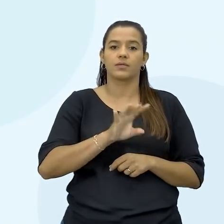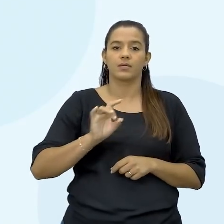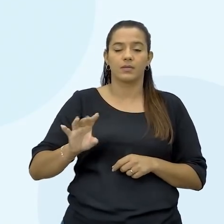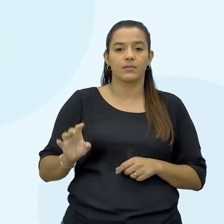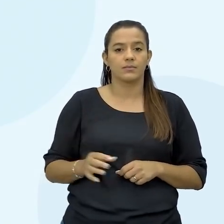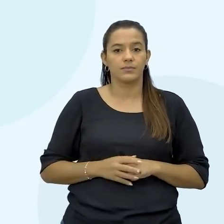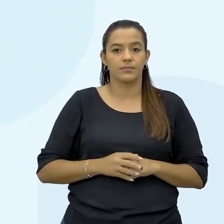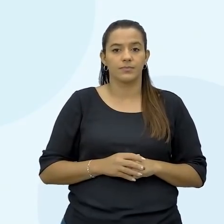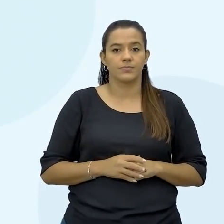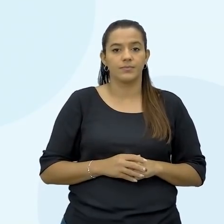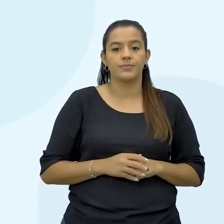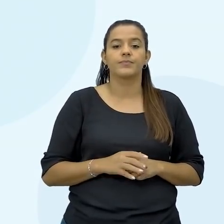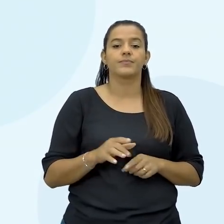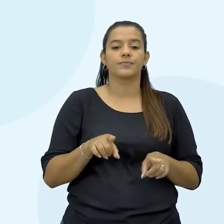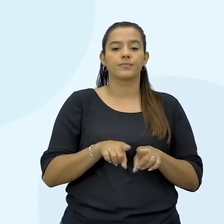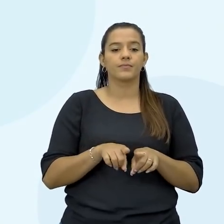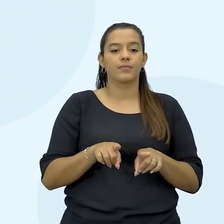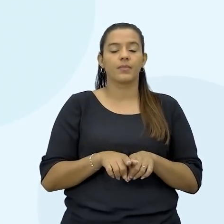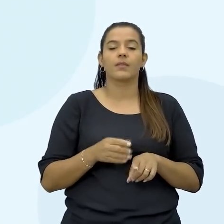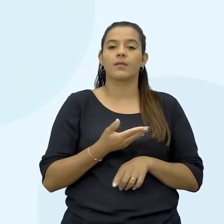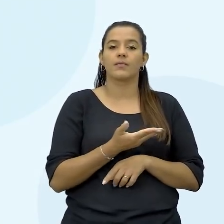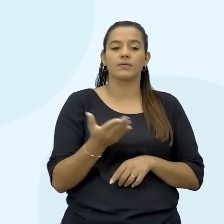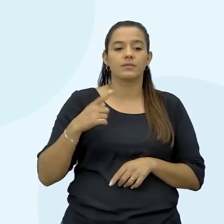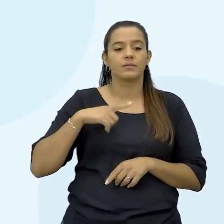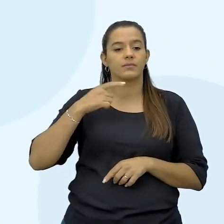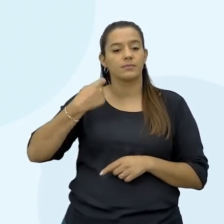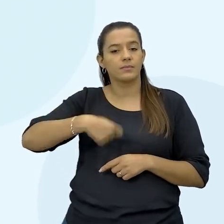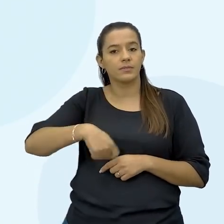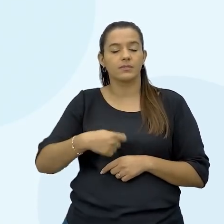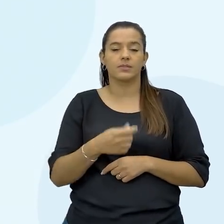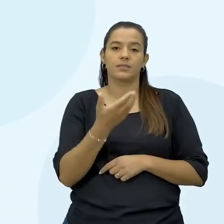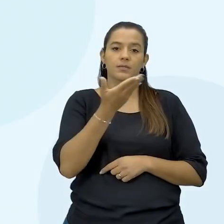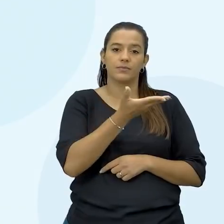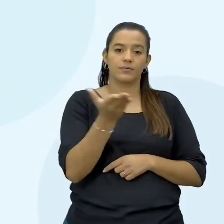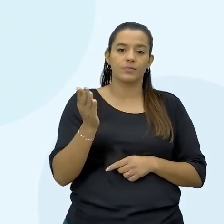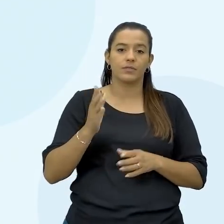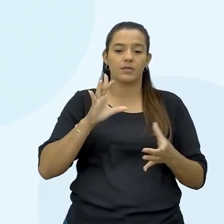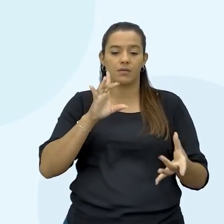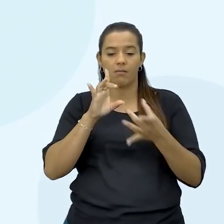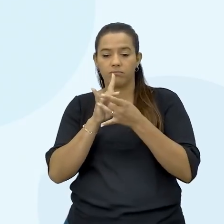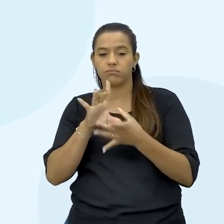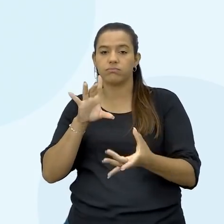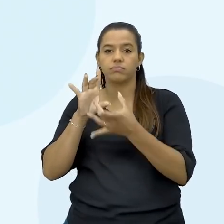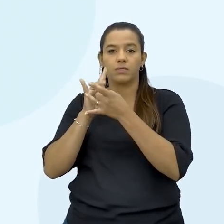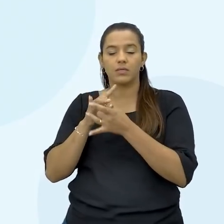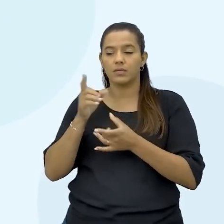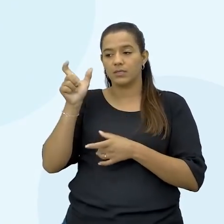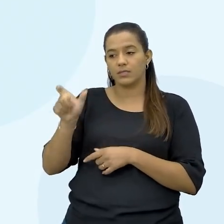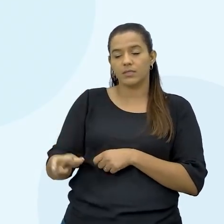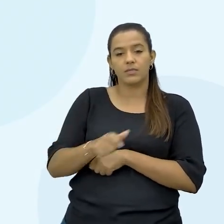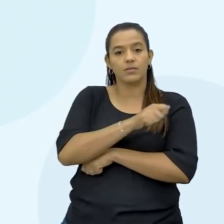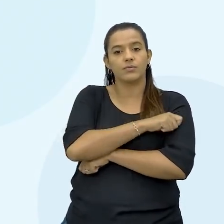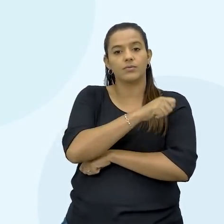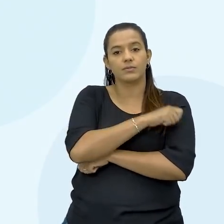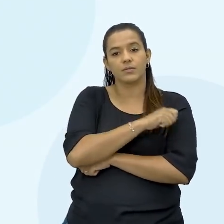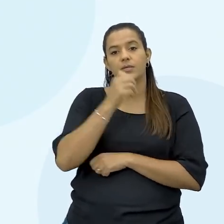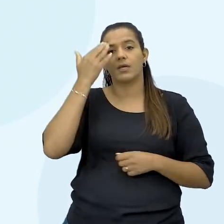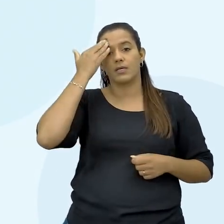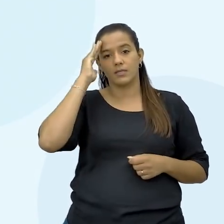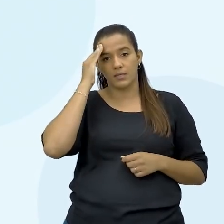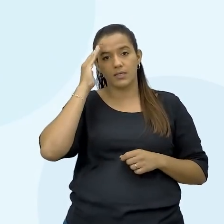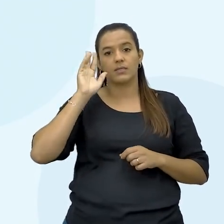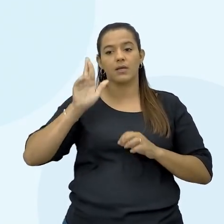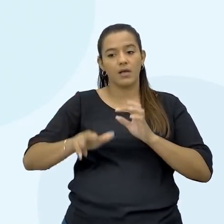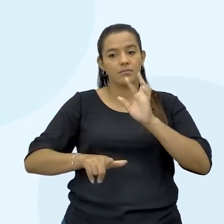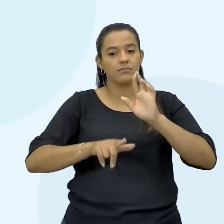interdisciplinaridade? Também, mas é mais do que isso. A gente quer que os componentes fiquem integrados e que os estudantes enxerguem os